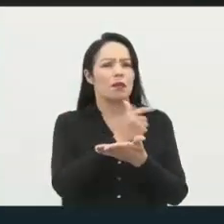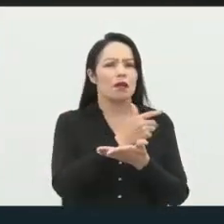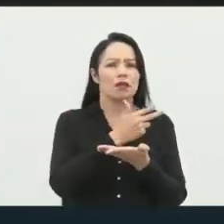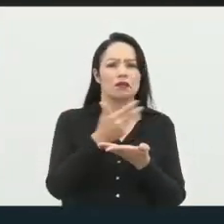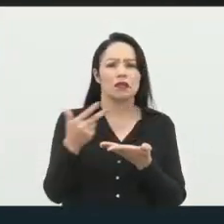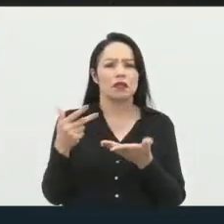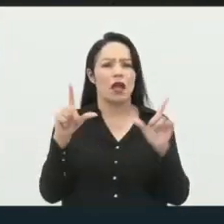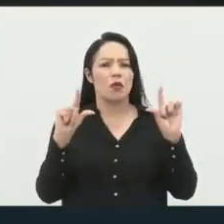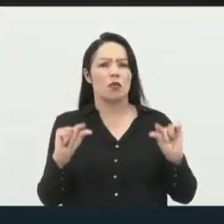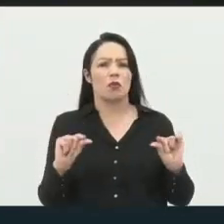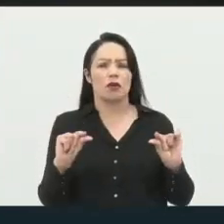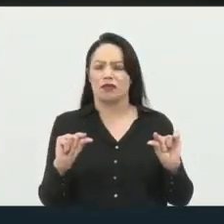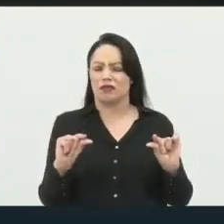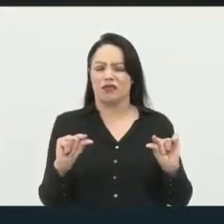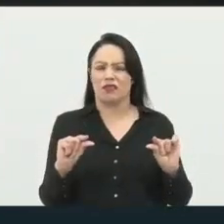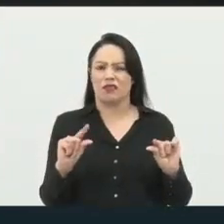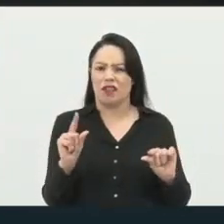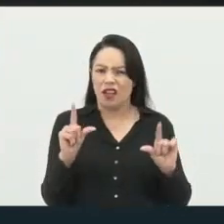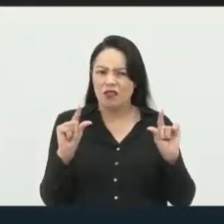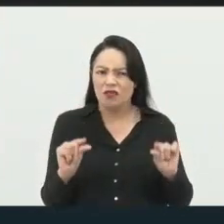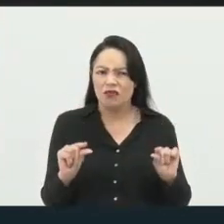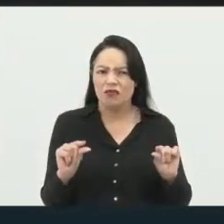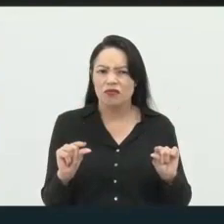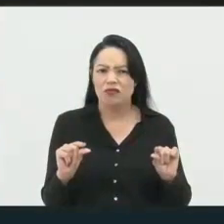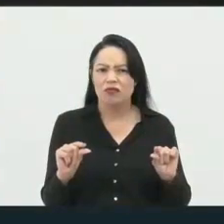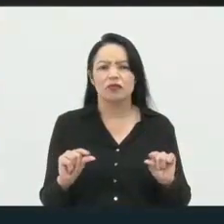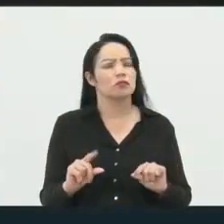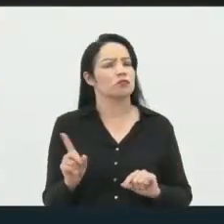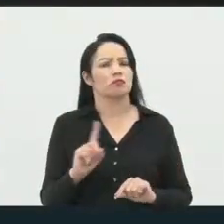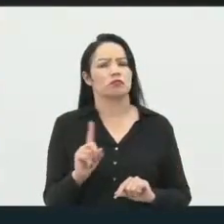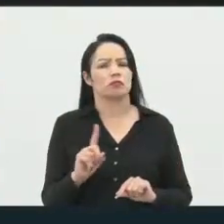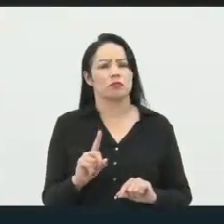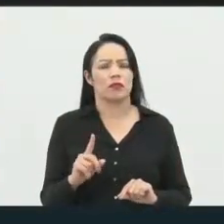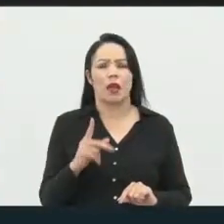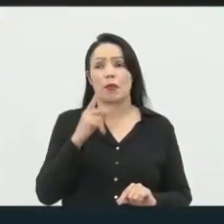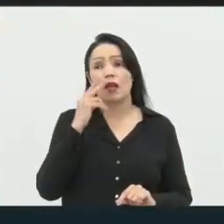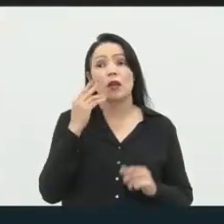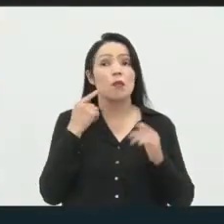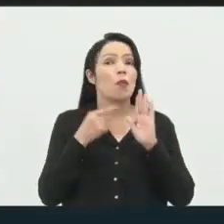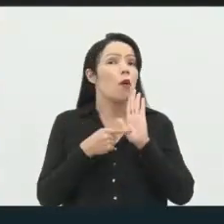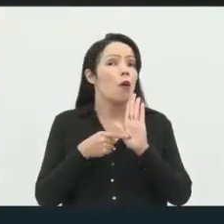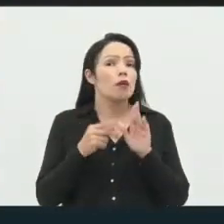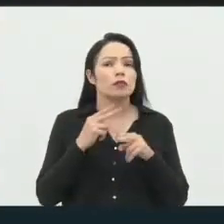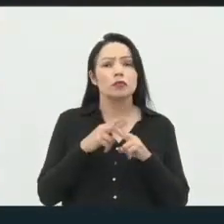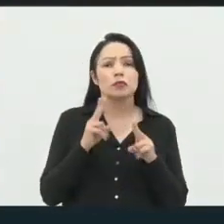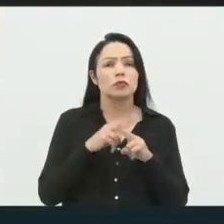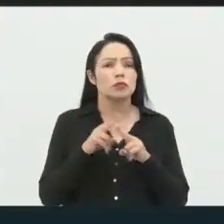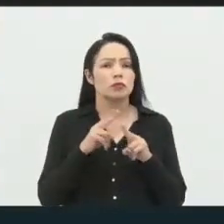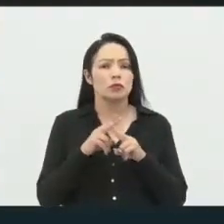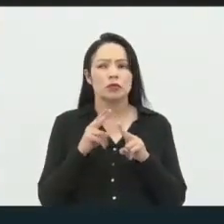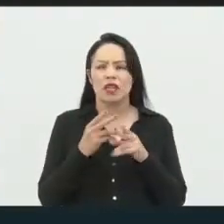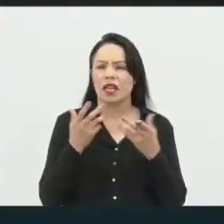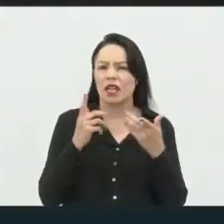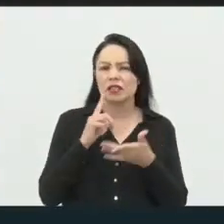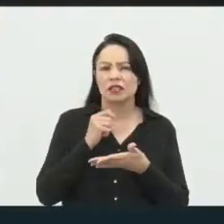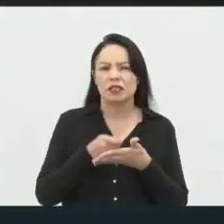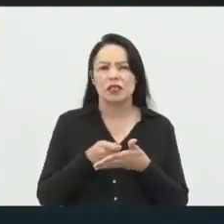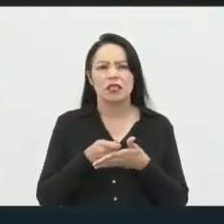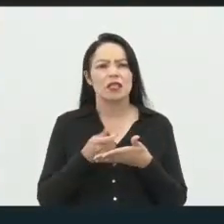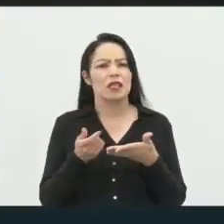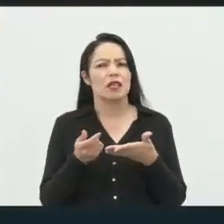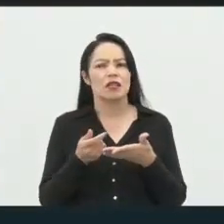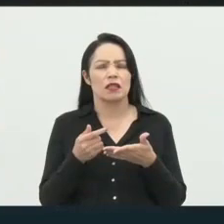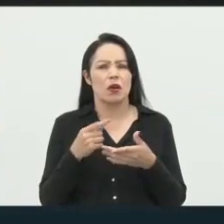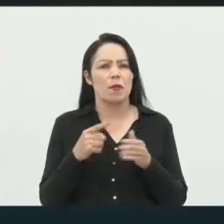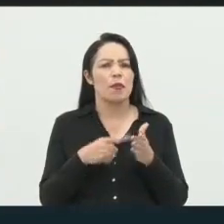reduziu simplesmente deu uma aparência inicialmente queria tomar providência no primeiro